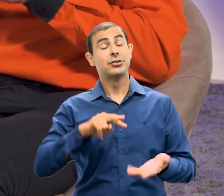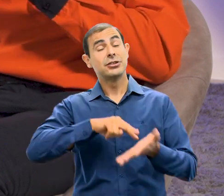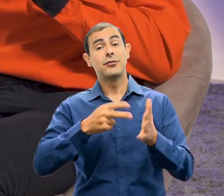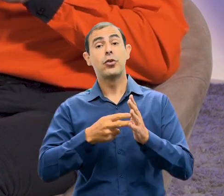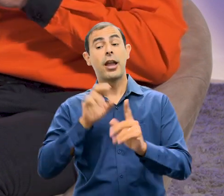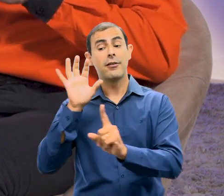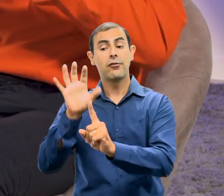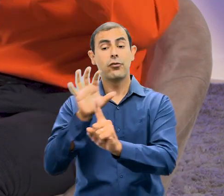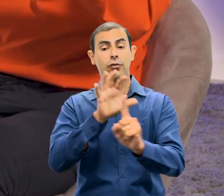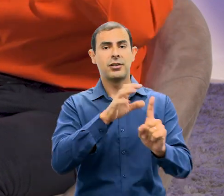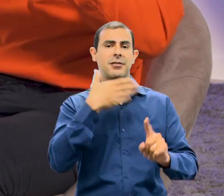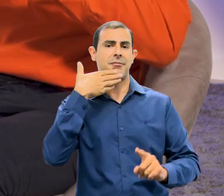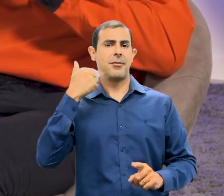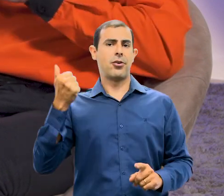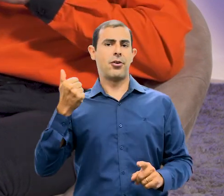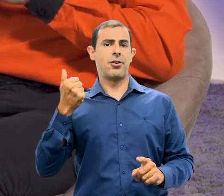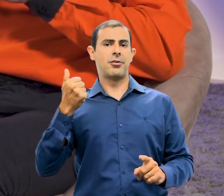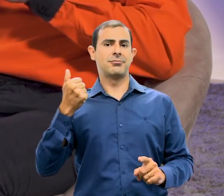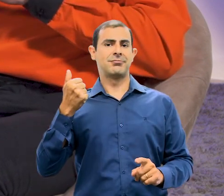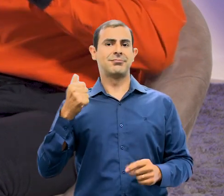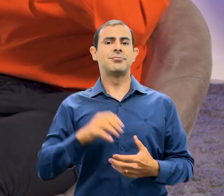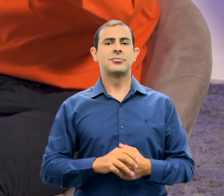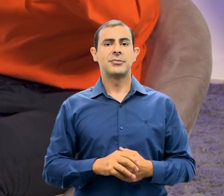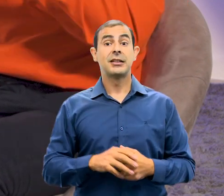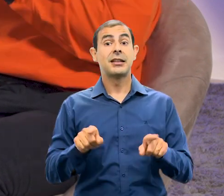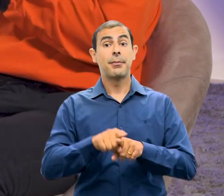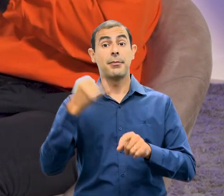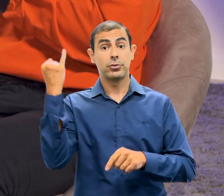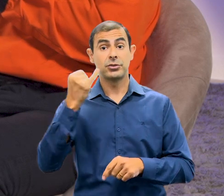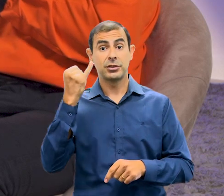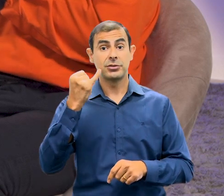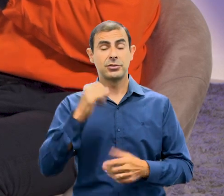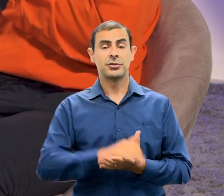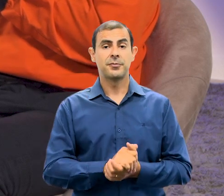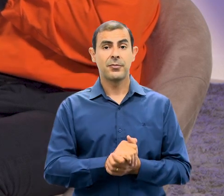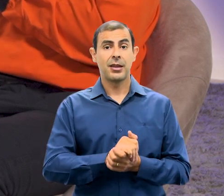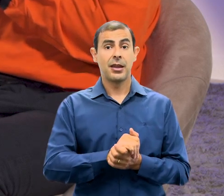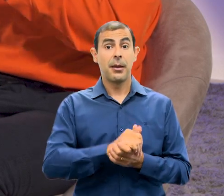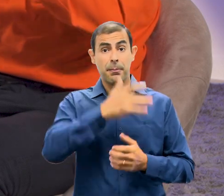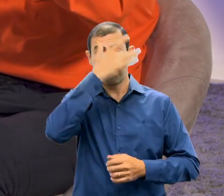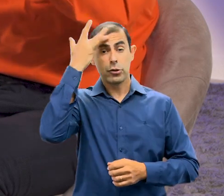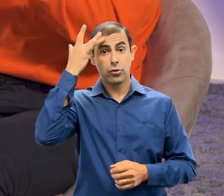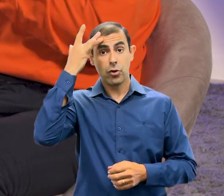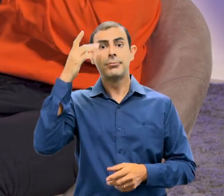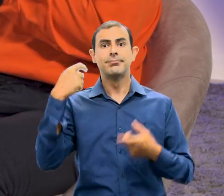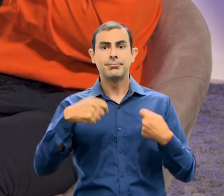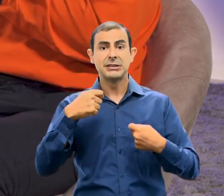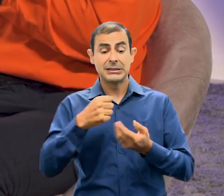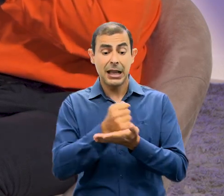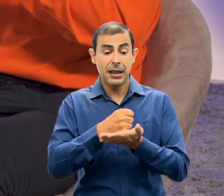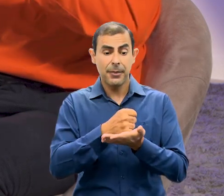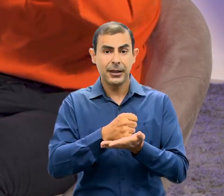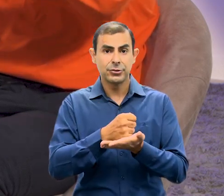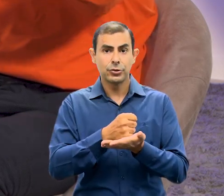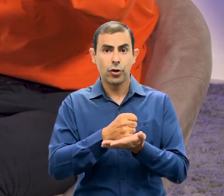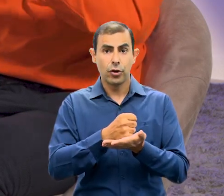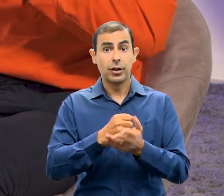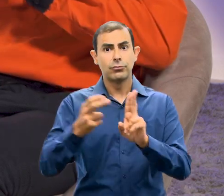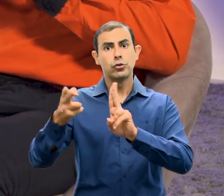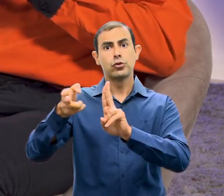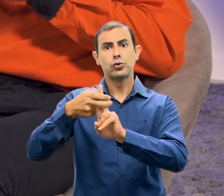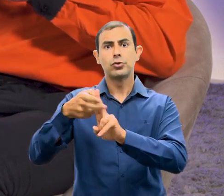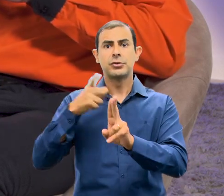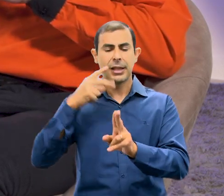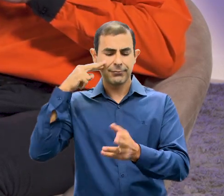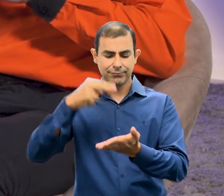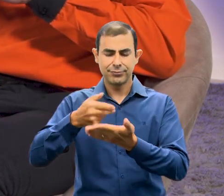aspectos a questão da qualidade. Outra coisa importante, o cidadão ele precisa de uma medicação. Ele recebe uma receita no SUS, mas na